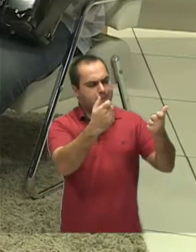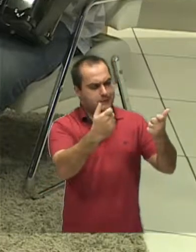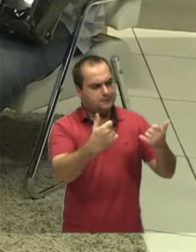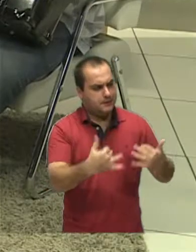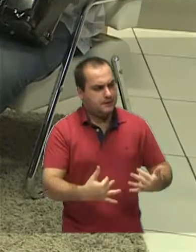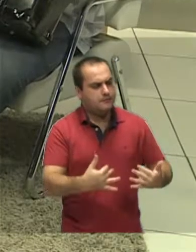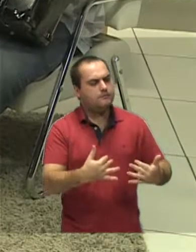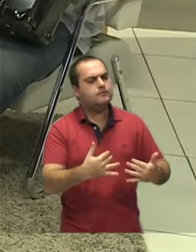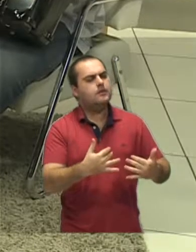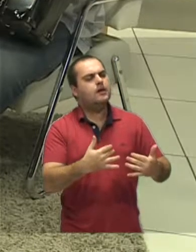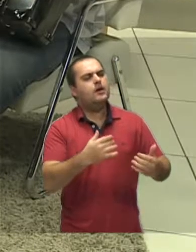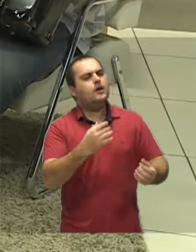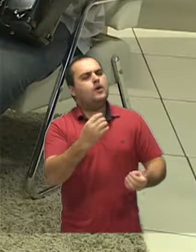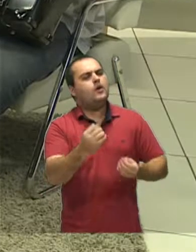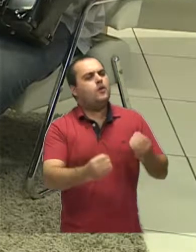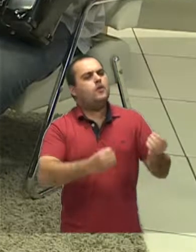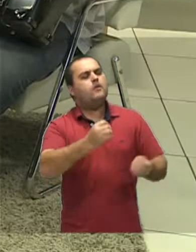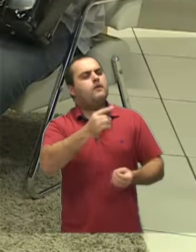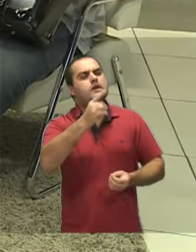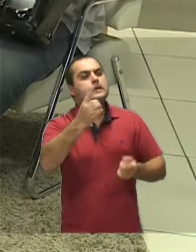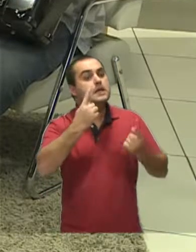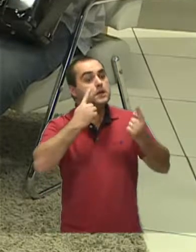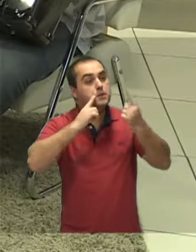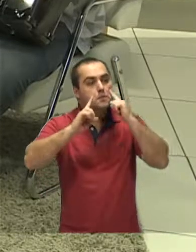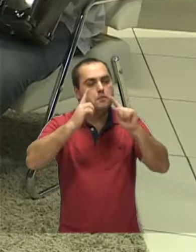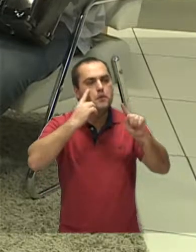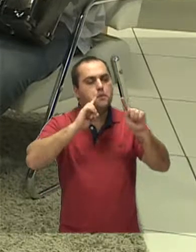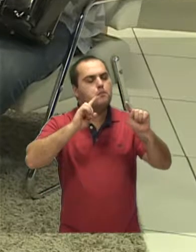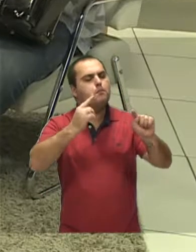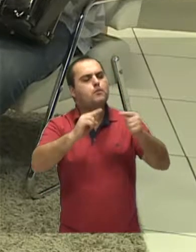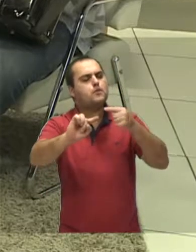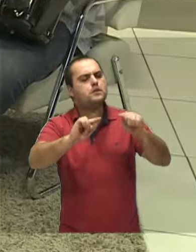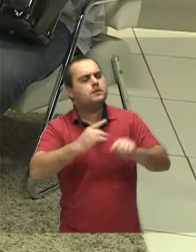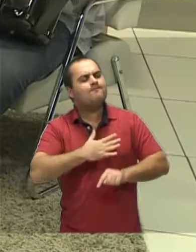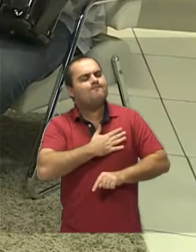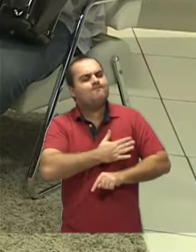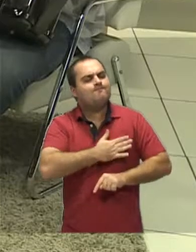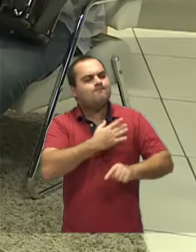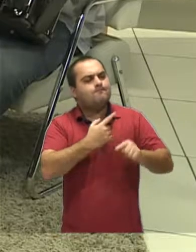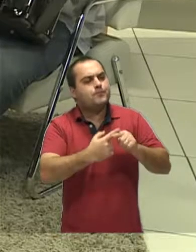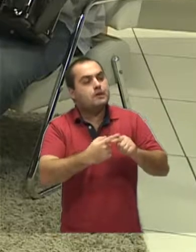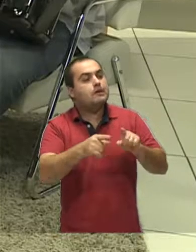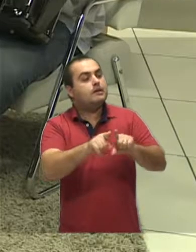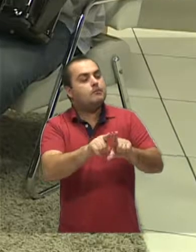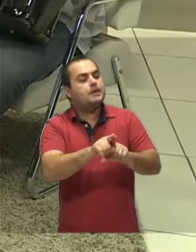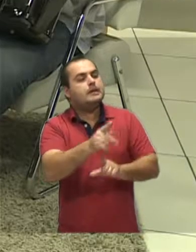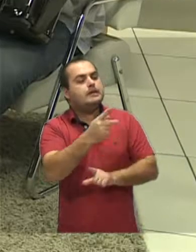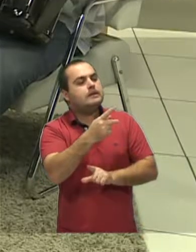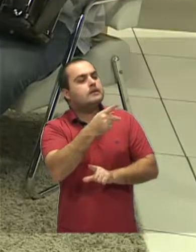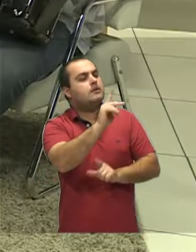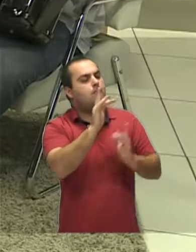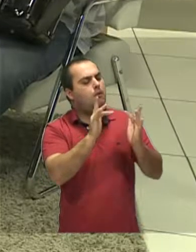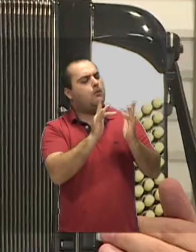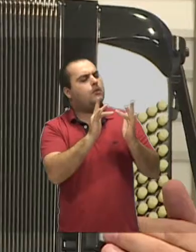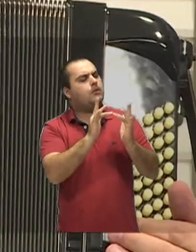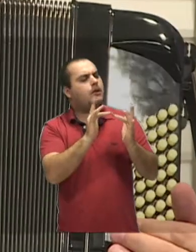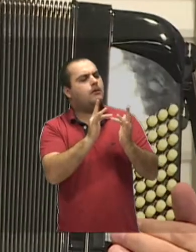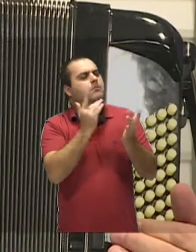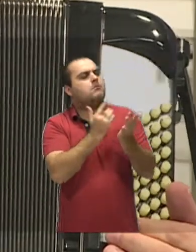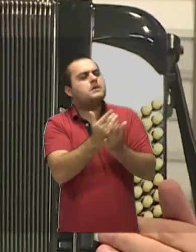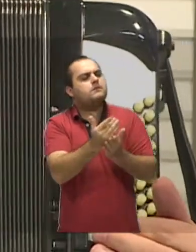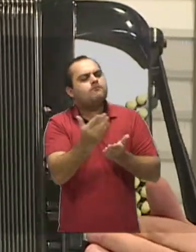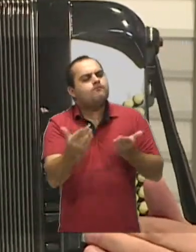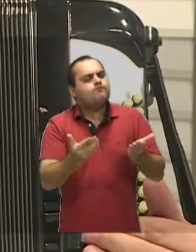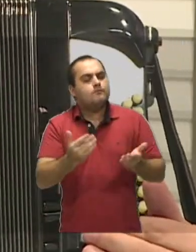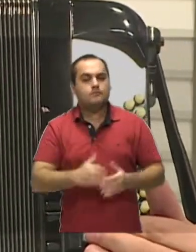teu gosto pela música e o teu primeiro contato, assim, com esse instrumento? Bom, os meus pais